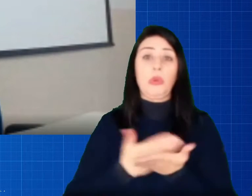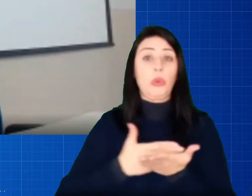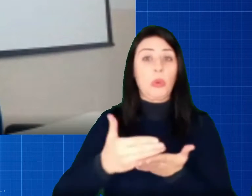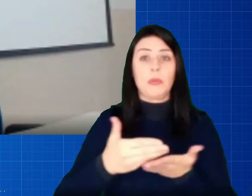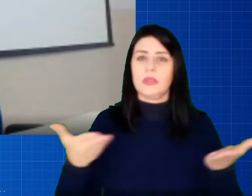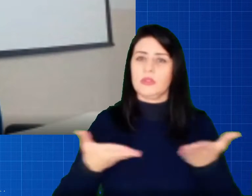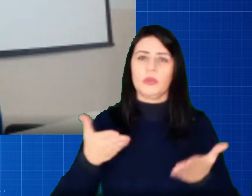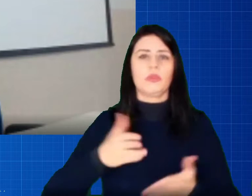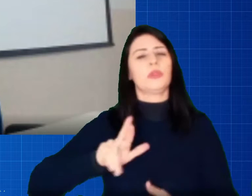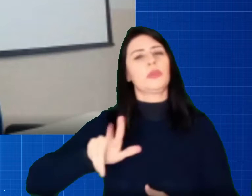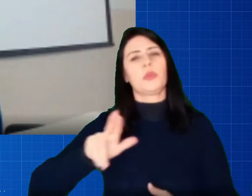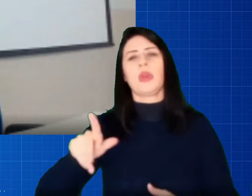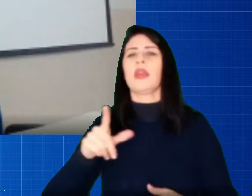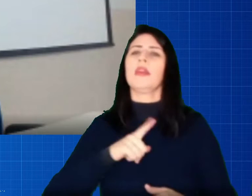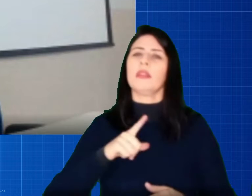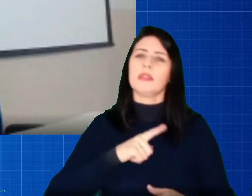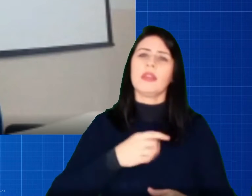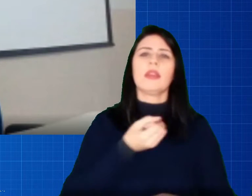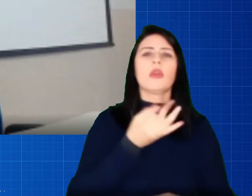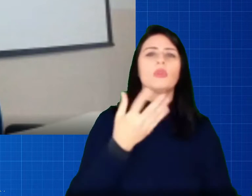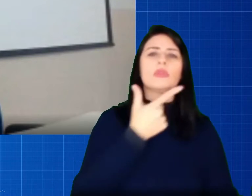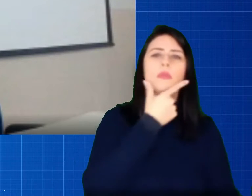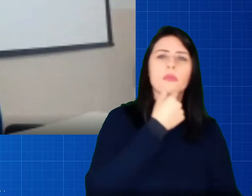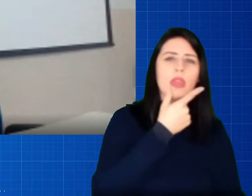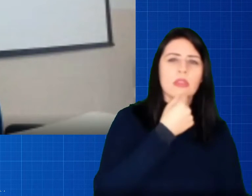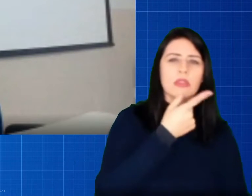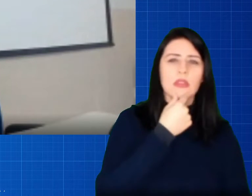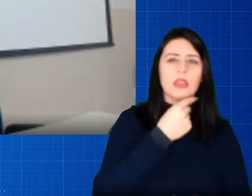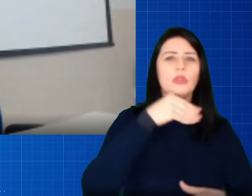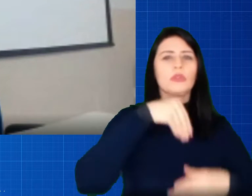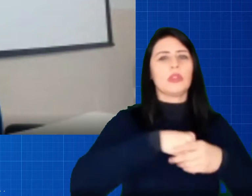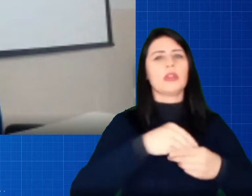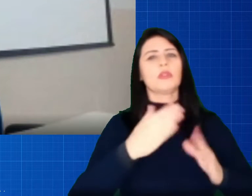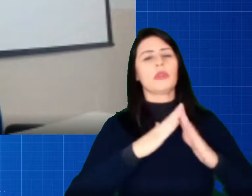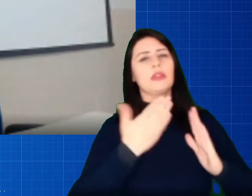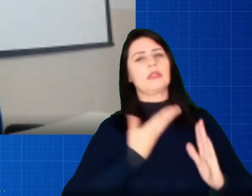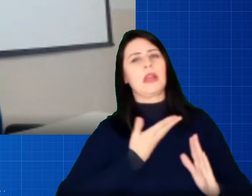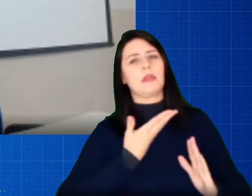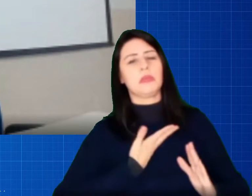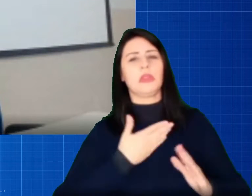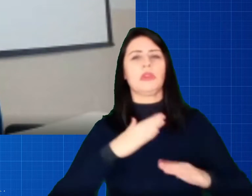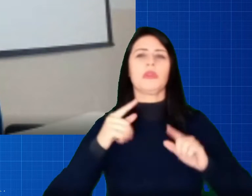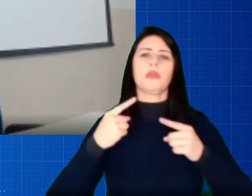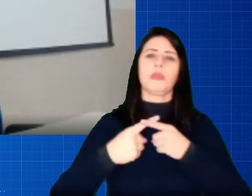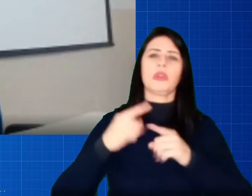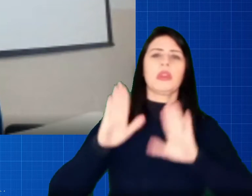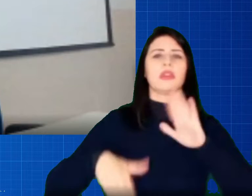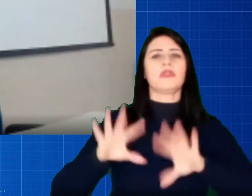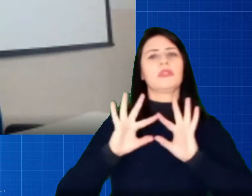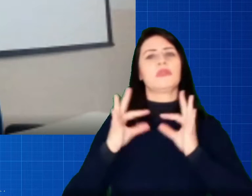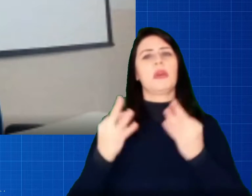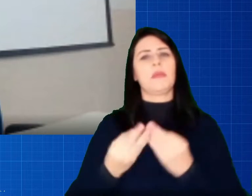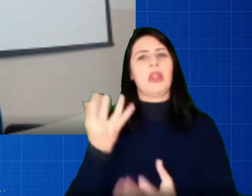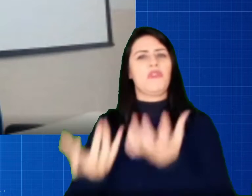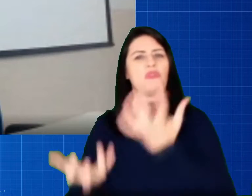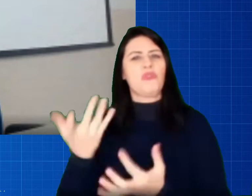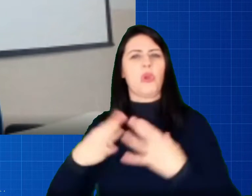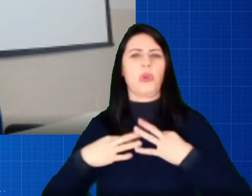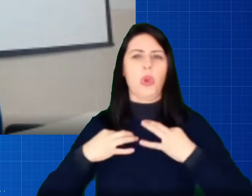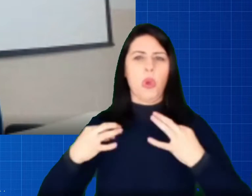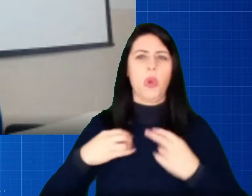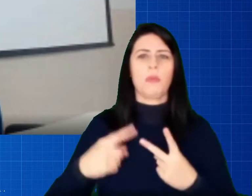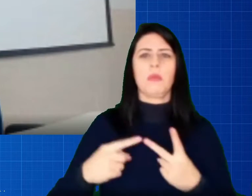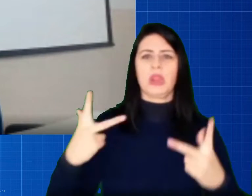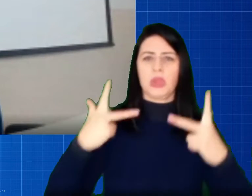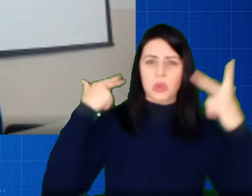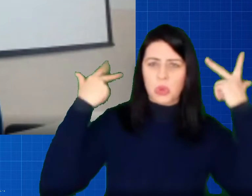meninos se montando para ir para a escola, escondido na casa de um amiguinho, porque os pais queimam a roupa, porque os